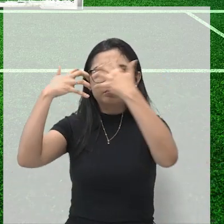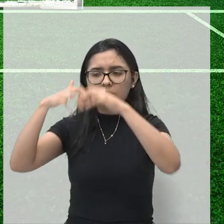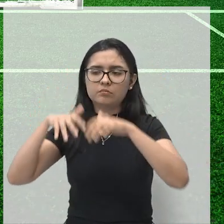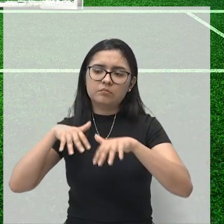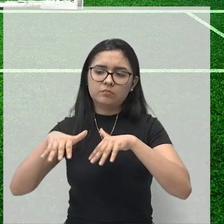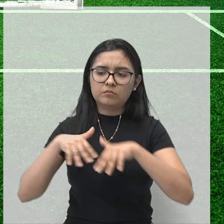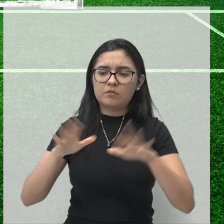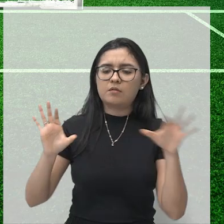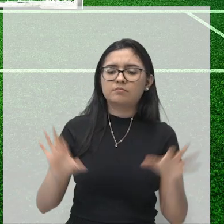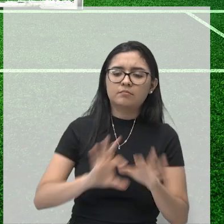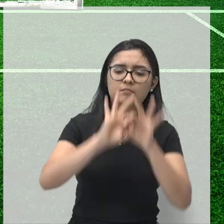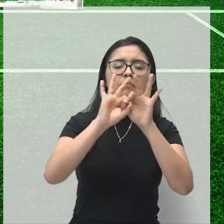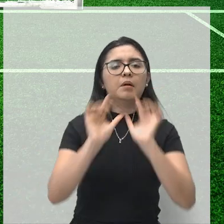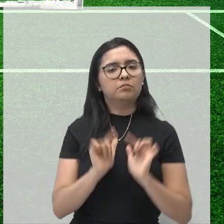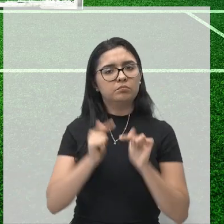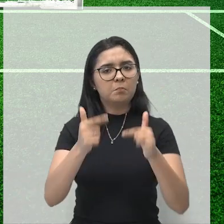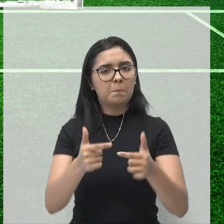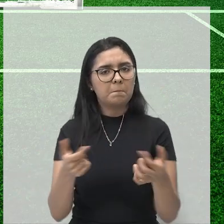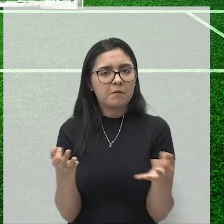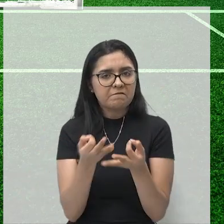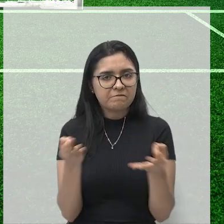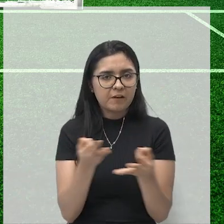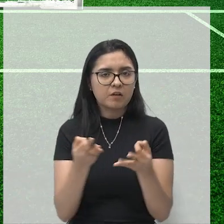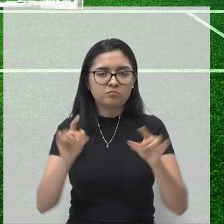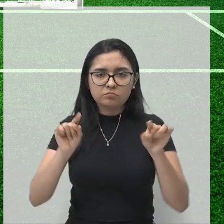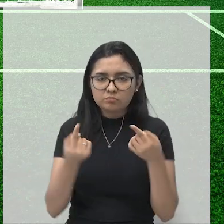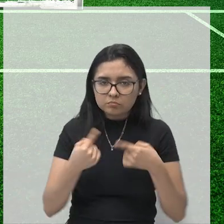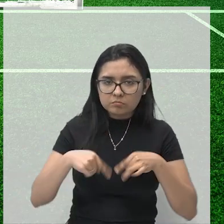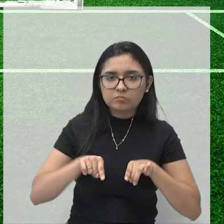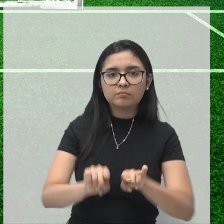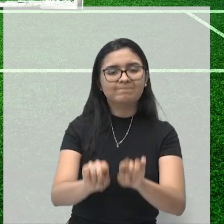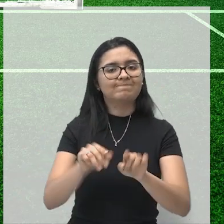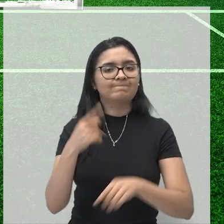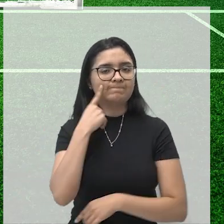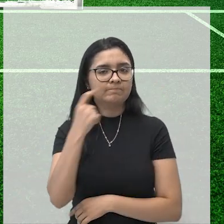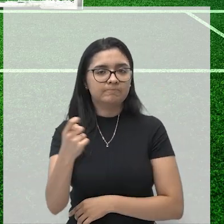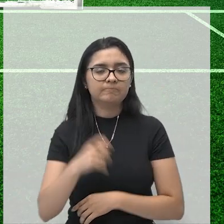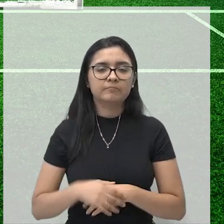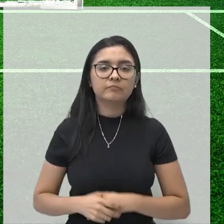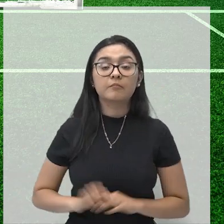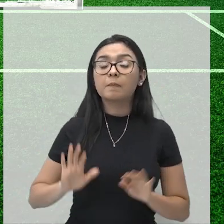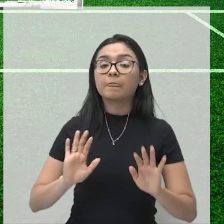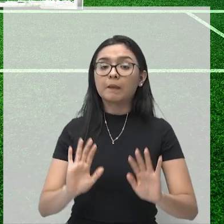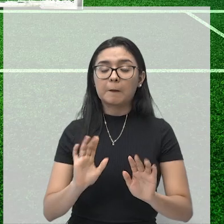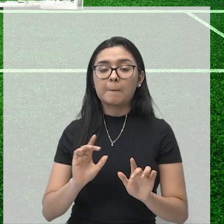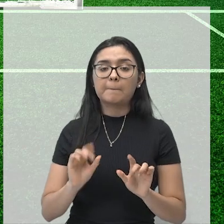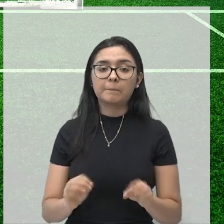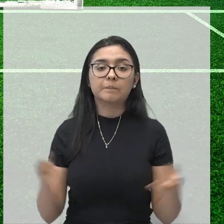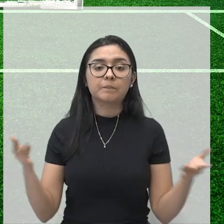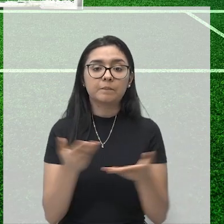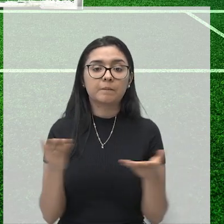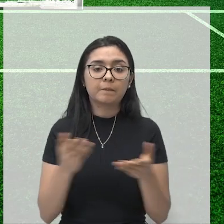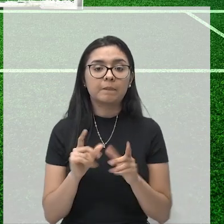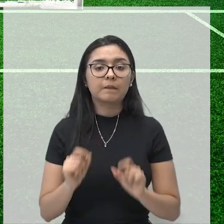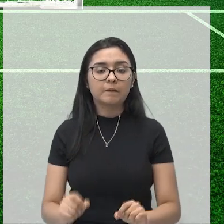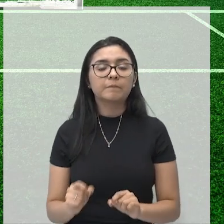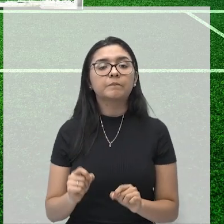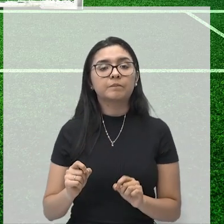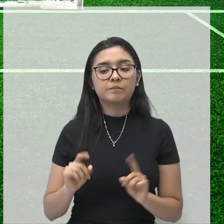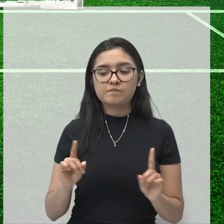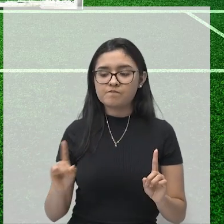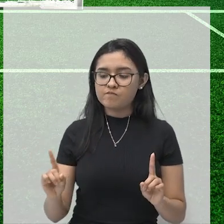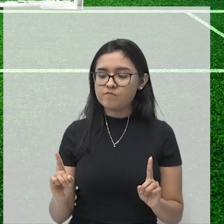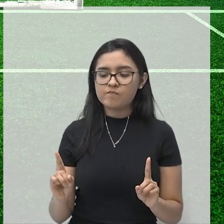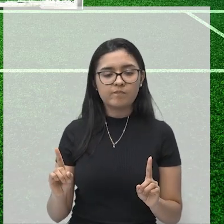funcionar. E tem que funcionar em perfeita harmonia. Olha só que interessante. E nesses momentos que Maria e